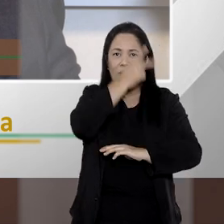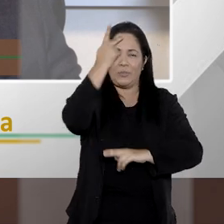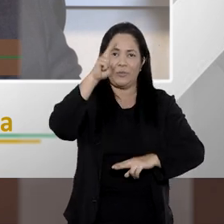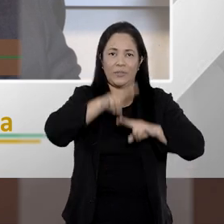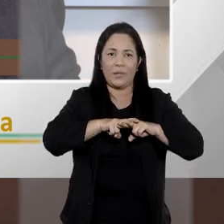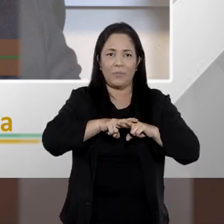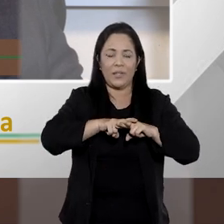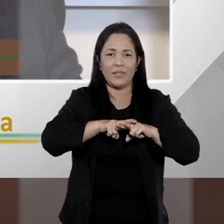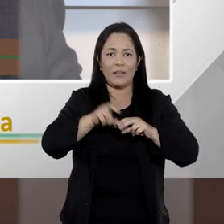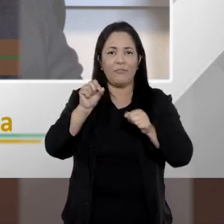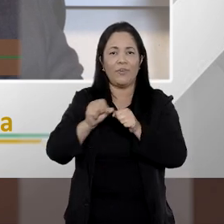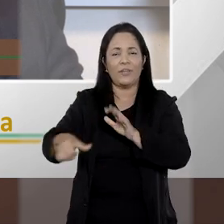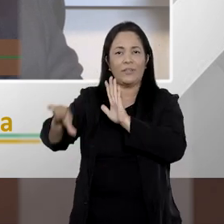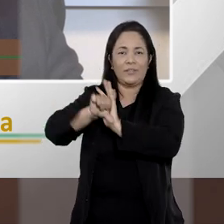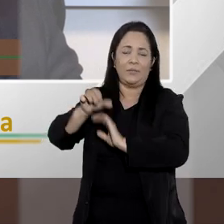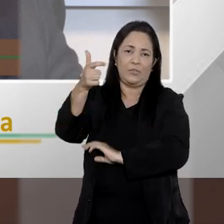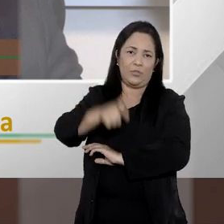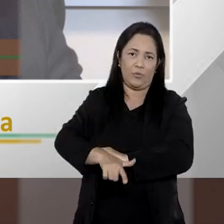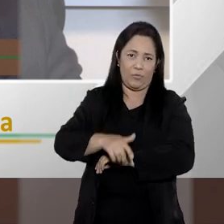se procura